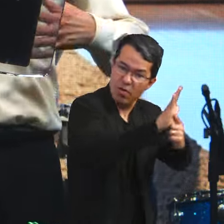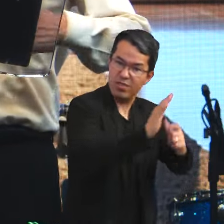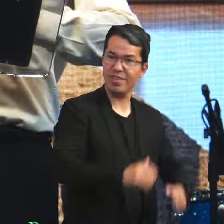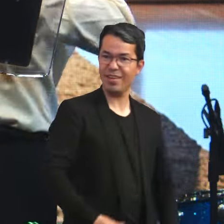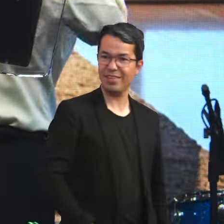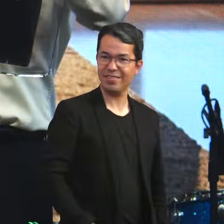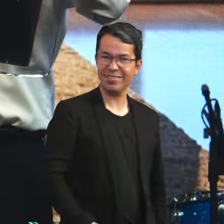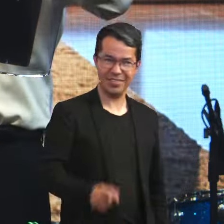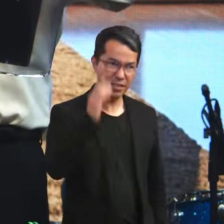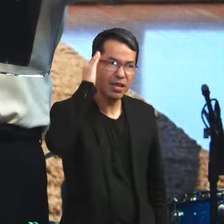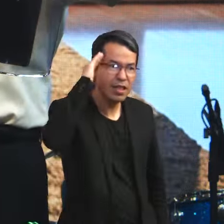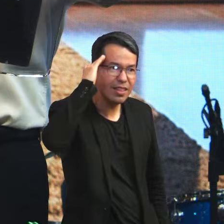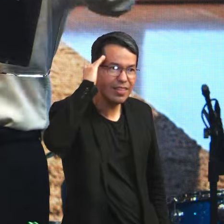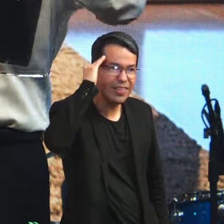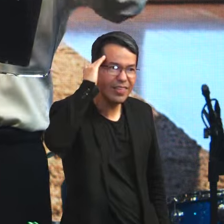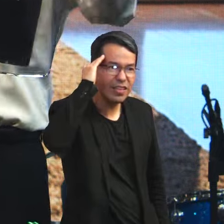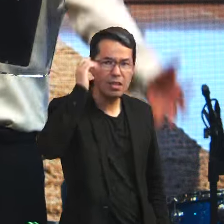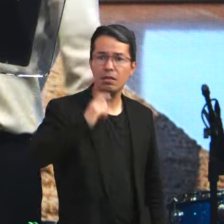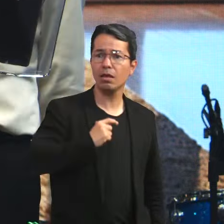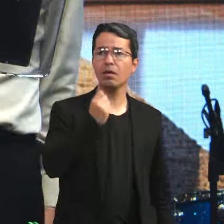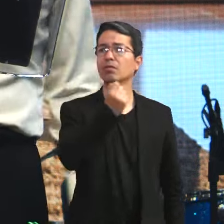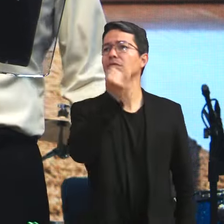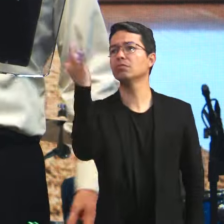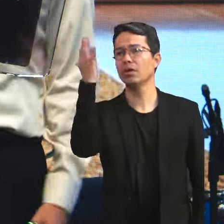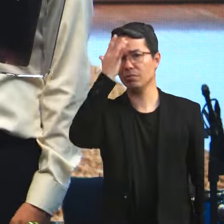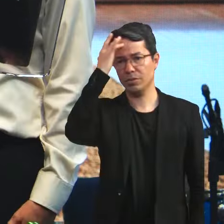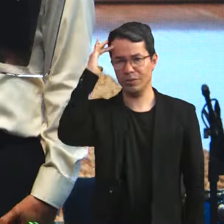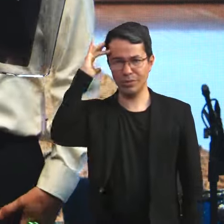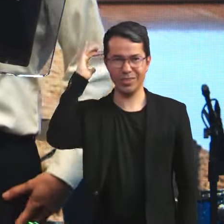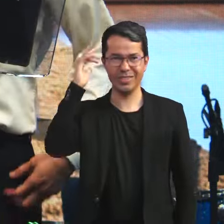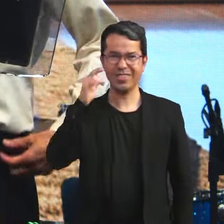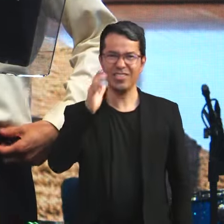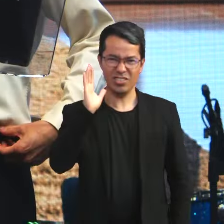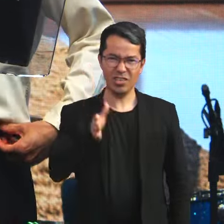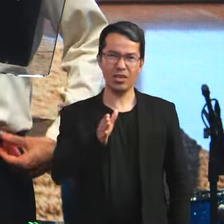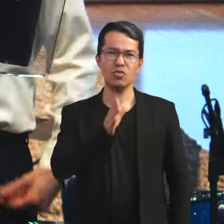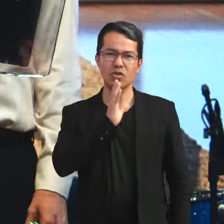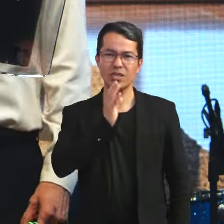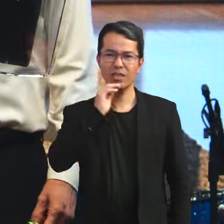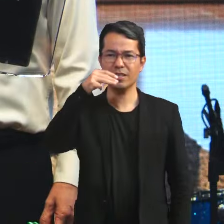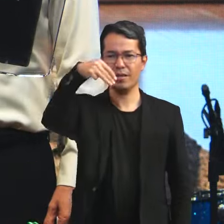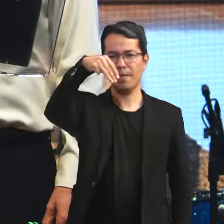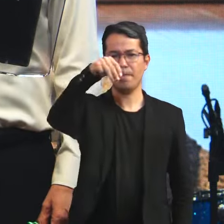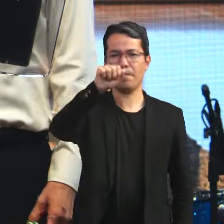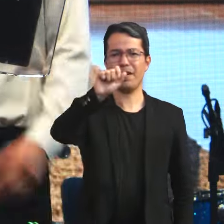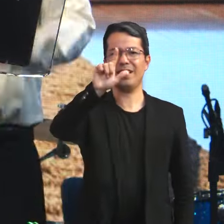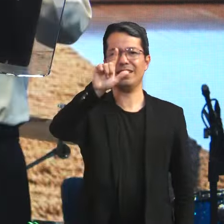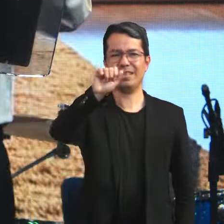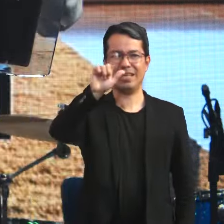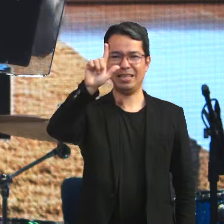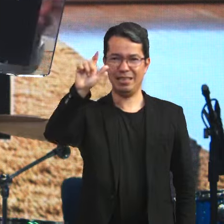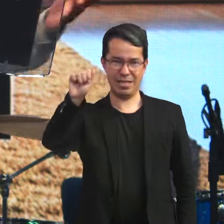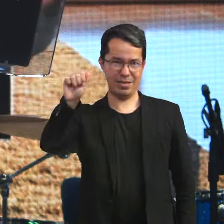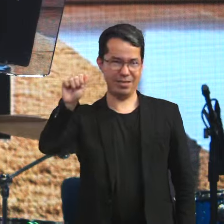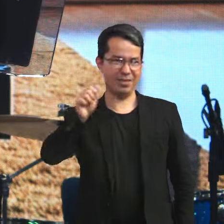não se se escuchado de Malala não sei se você já ouviu falar de mala